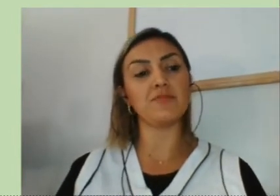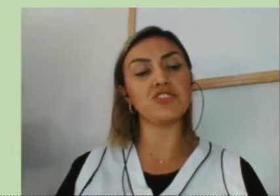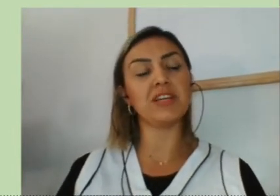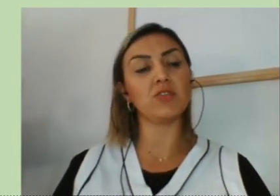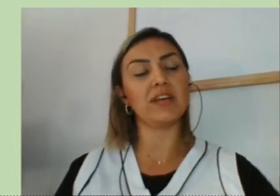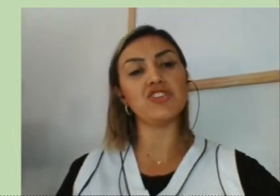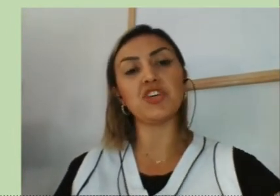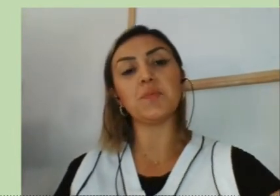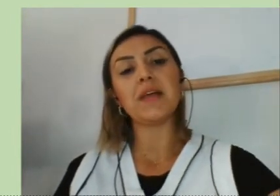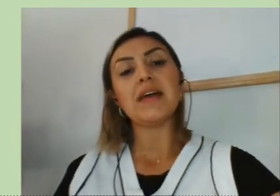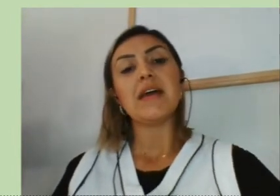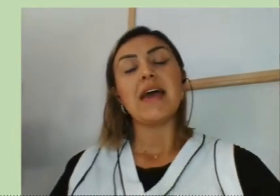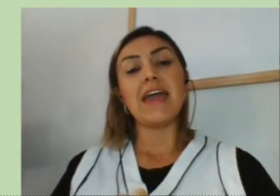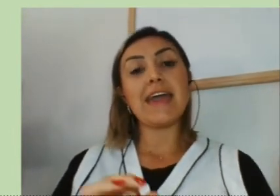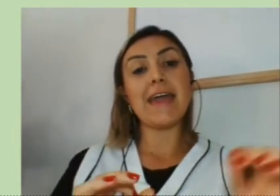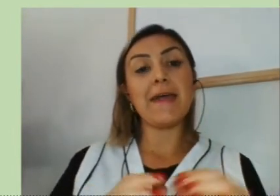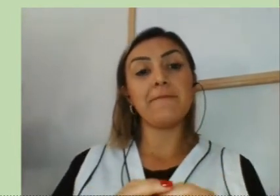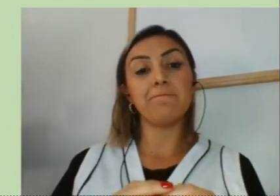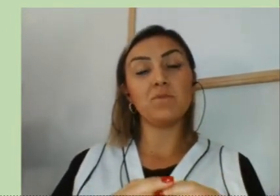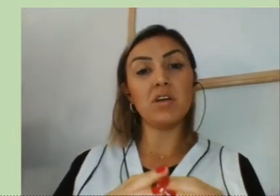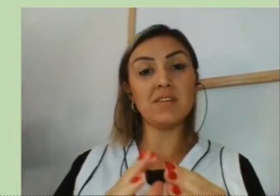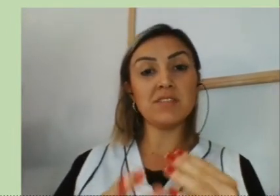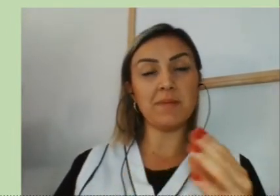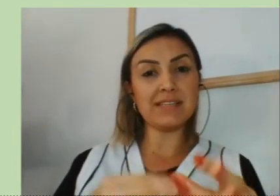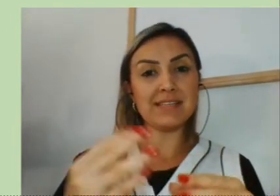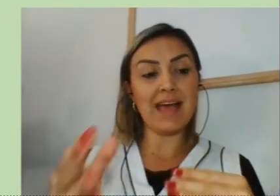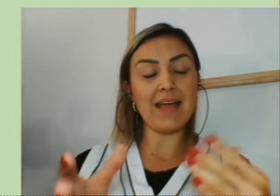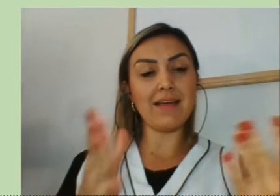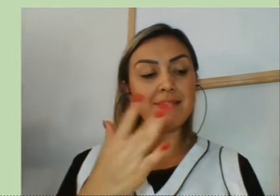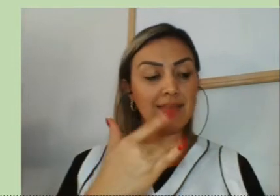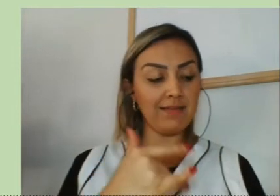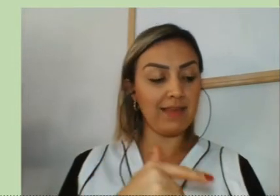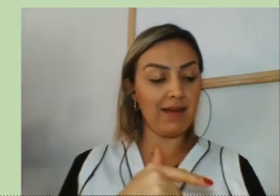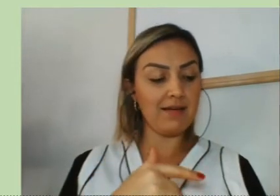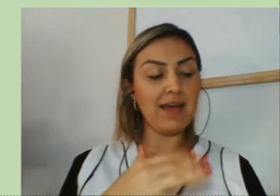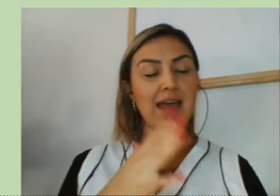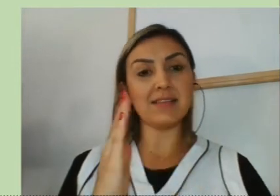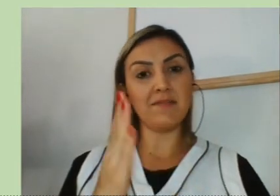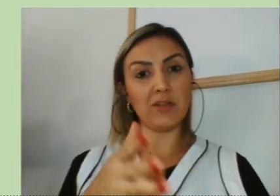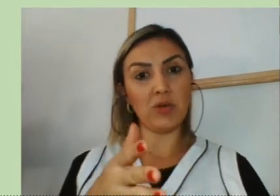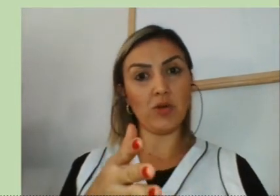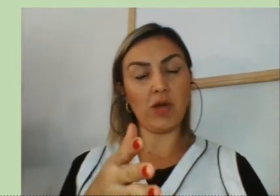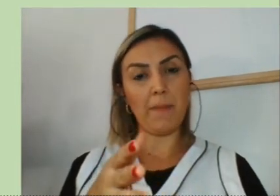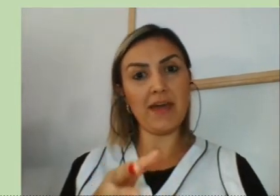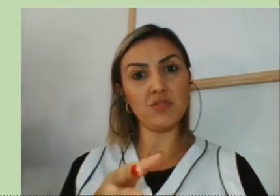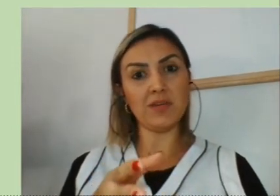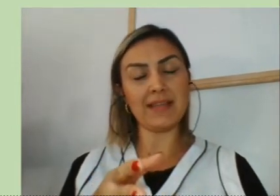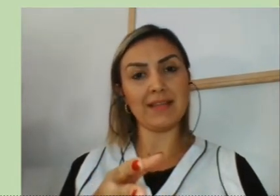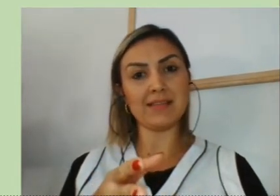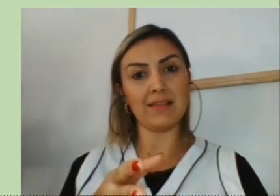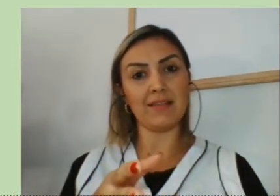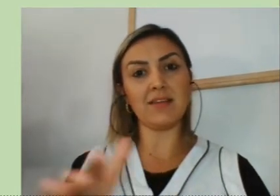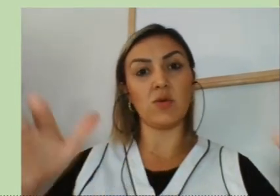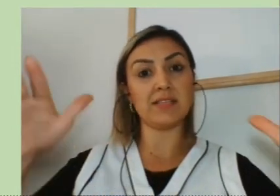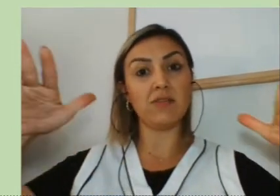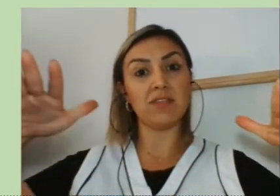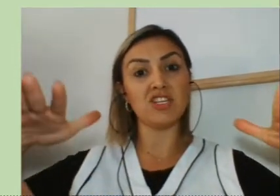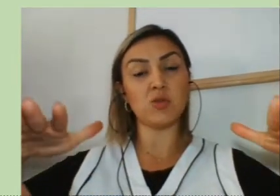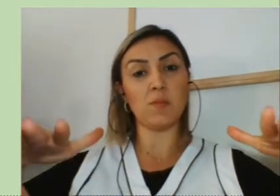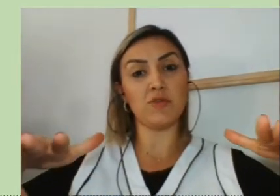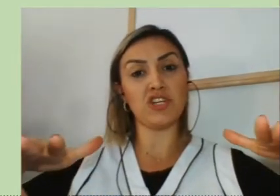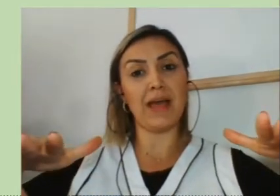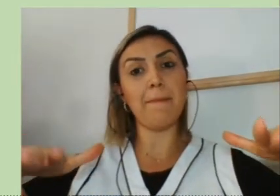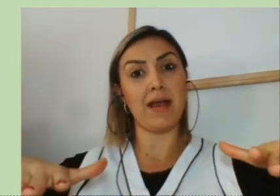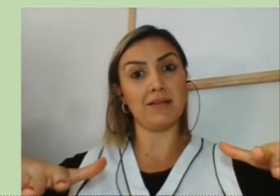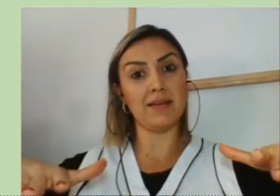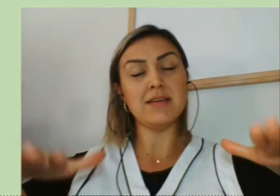a minha apostila do ladinho, nós vamos precisar entender essa fatura que eu acabei de mostrar na 72. Então, deixa a